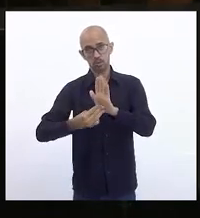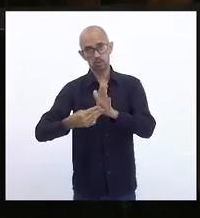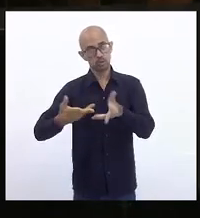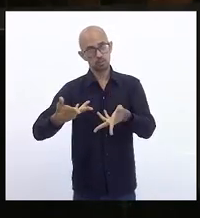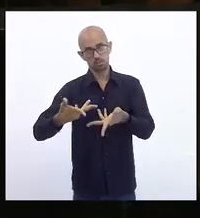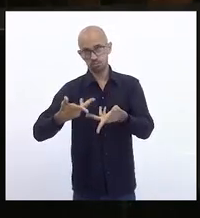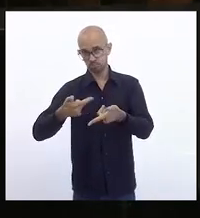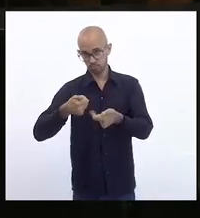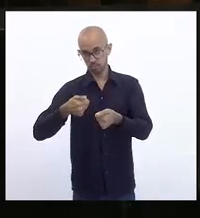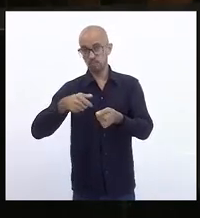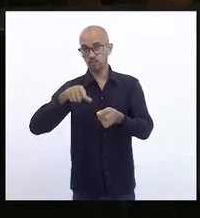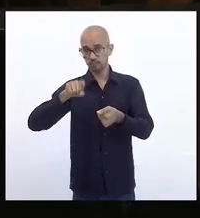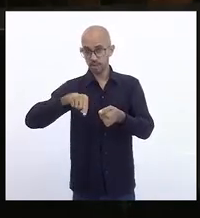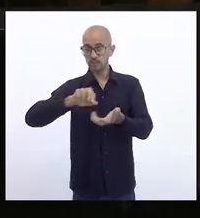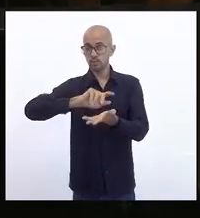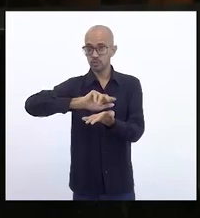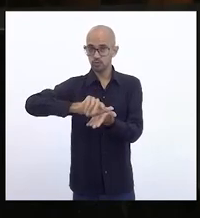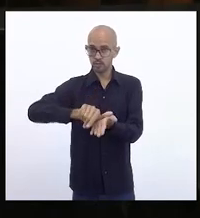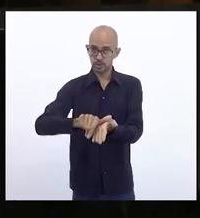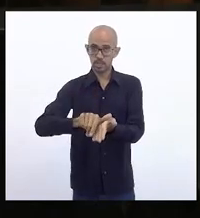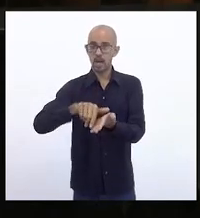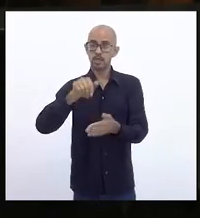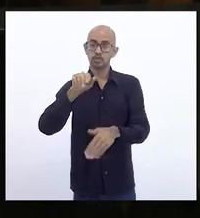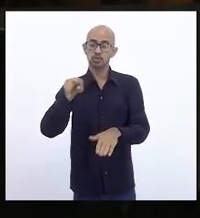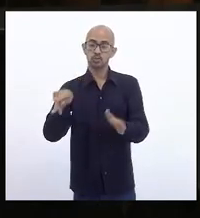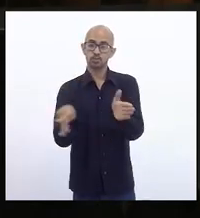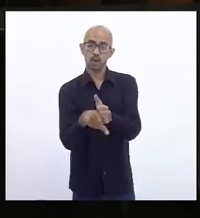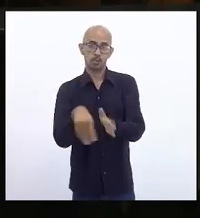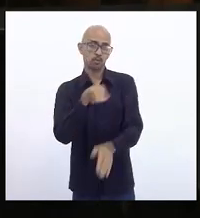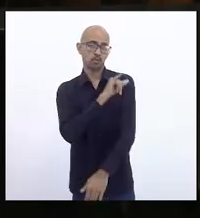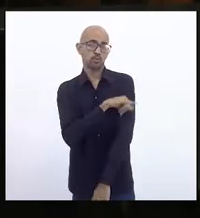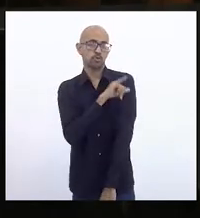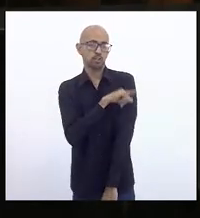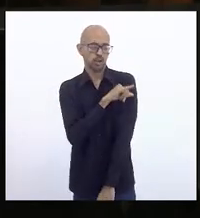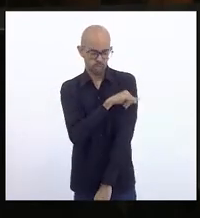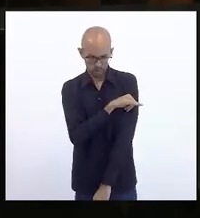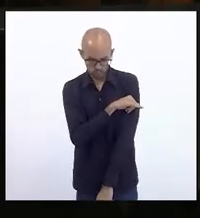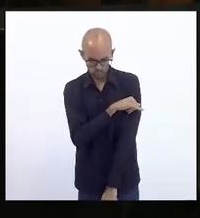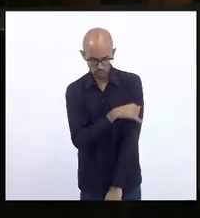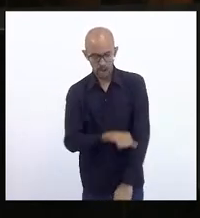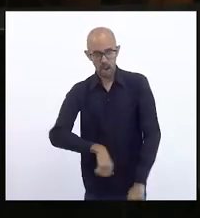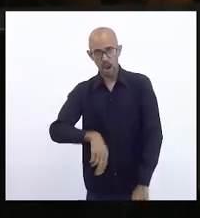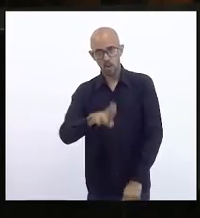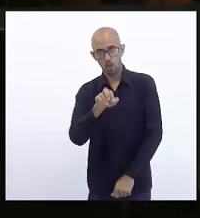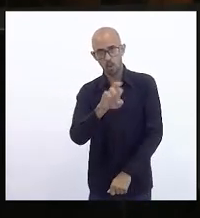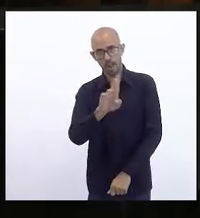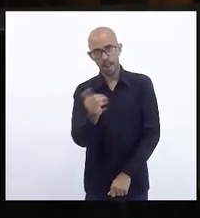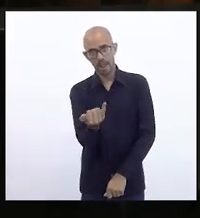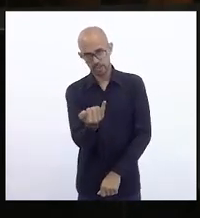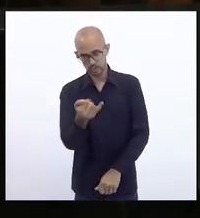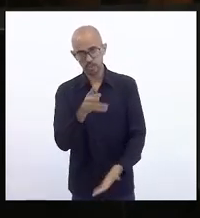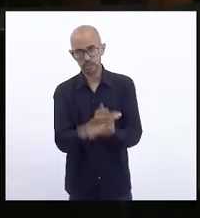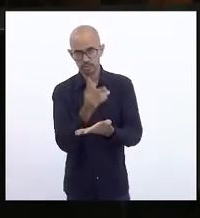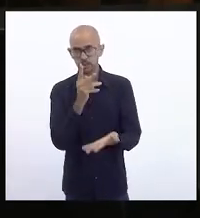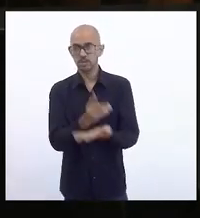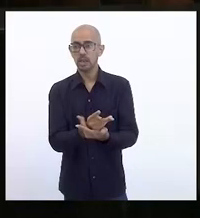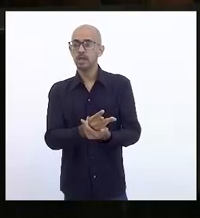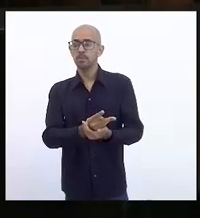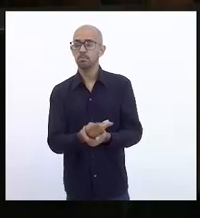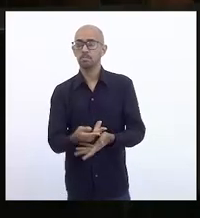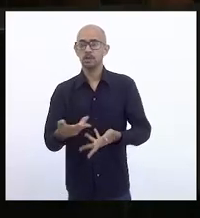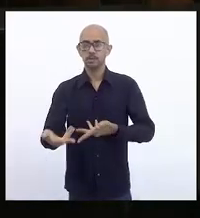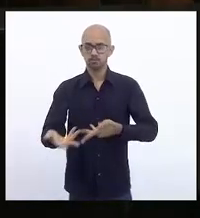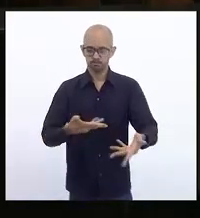diversidade que é o nosso Estado. A UERJ ela sempre foi a universidade para agregar, por exemplo, os filhos da